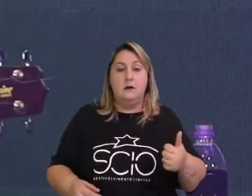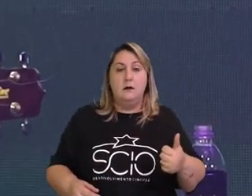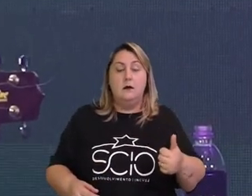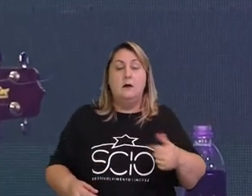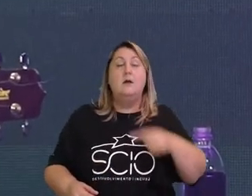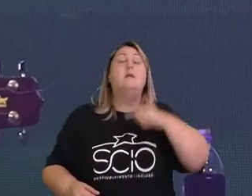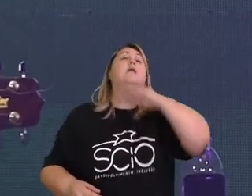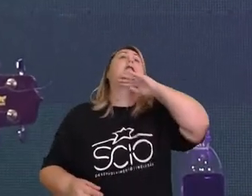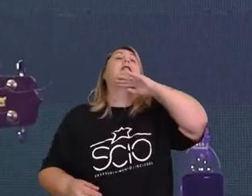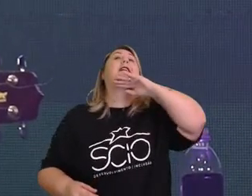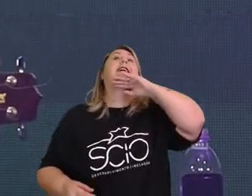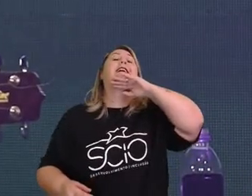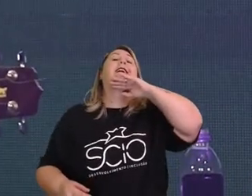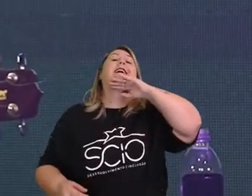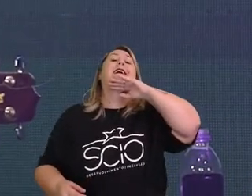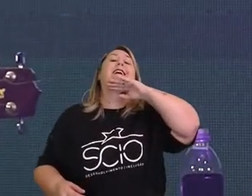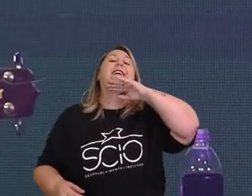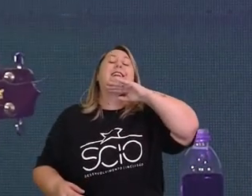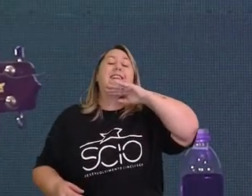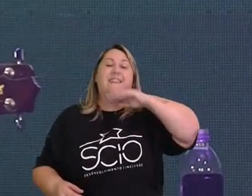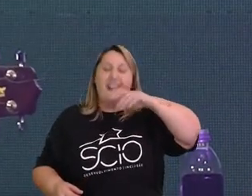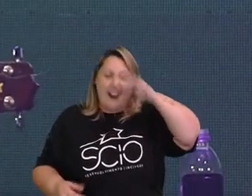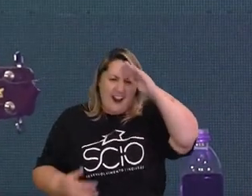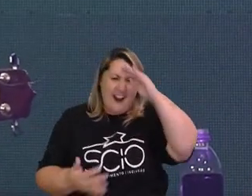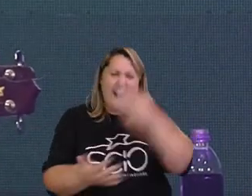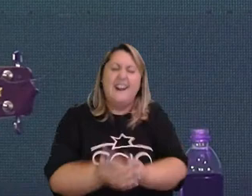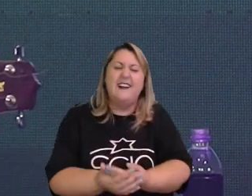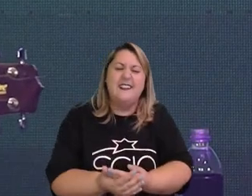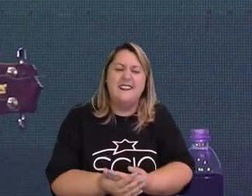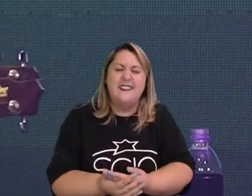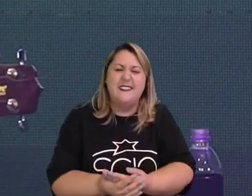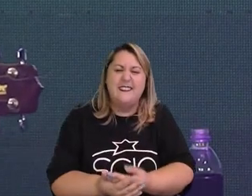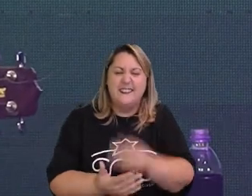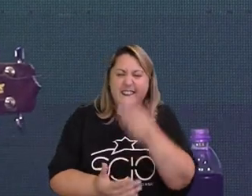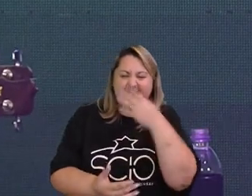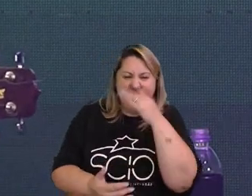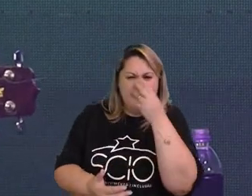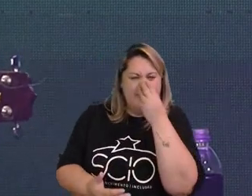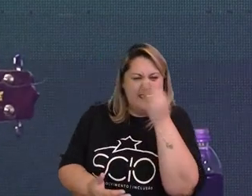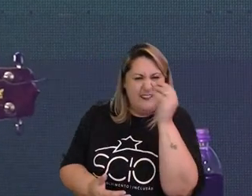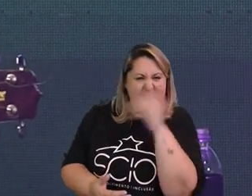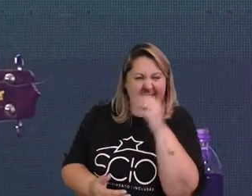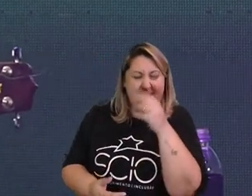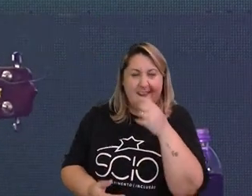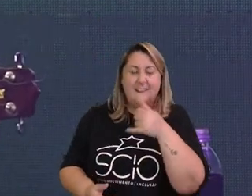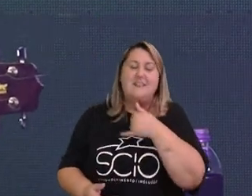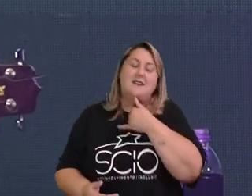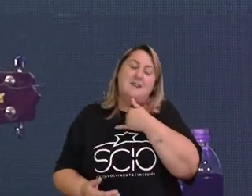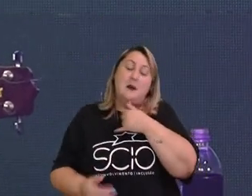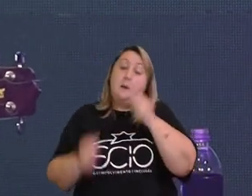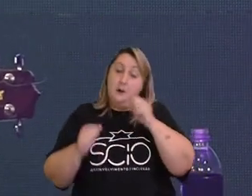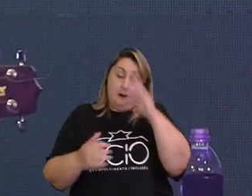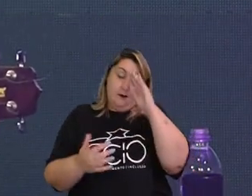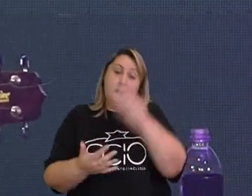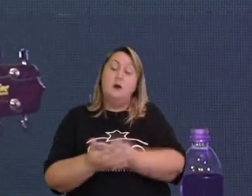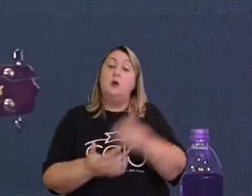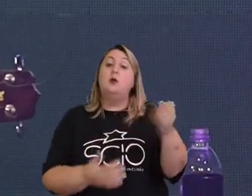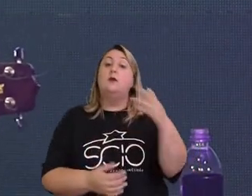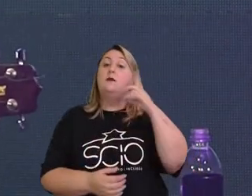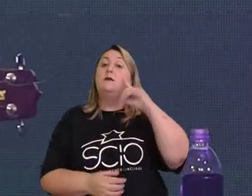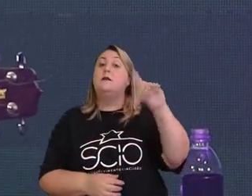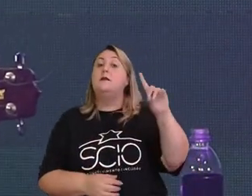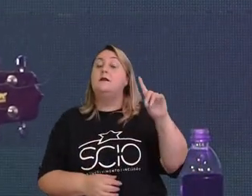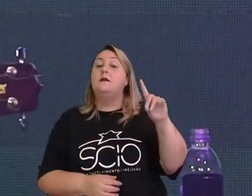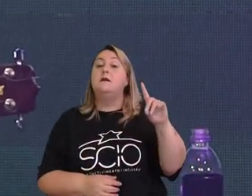2021, erga essa cabeça, mete o pé, vai na fé. Manda essa tristeza embora, pode acreditar, um novo dia vai